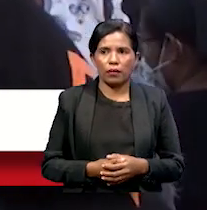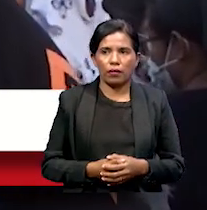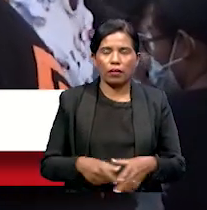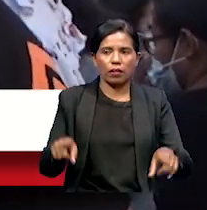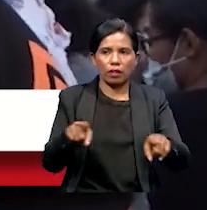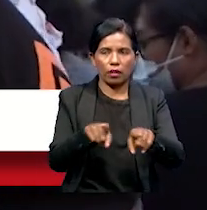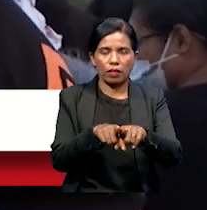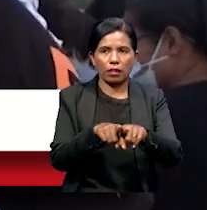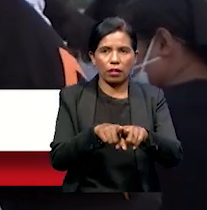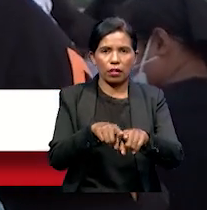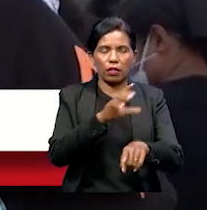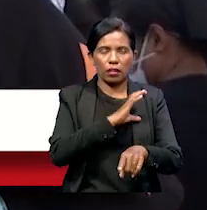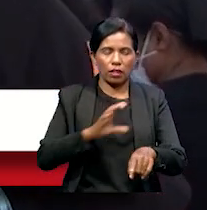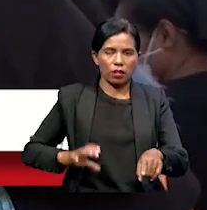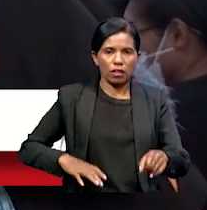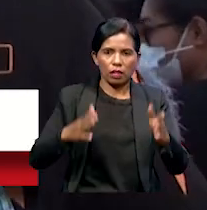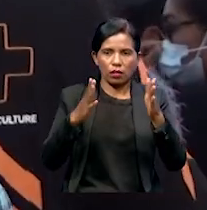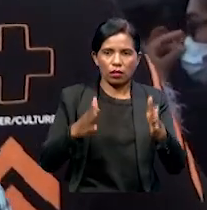durar strani katolika